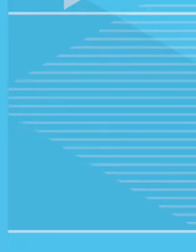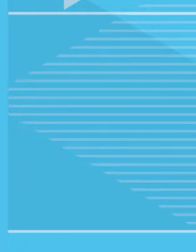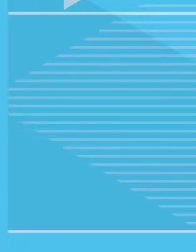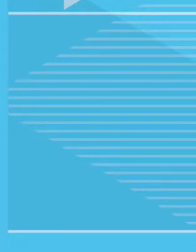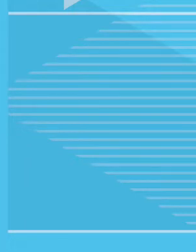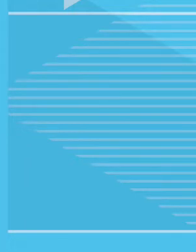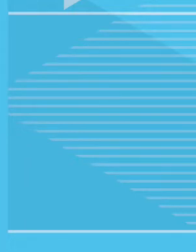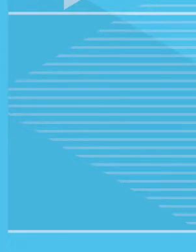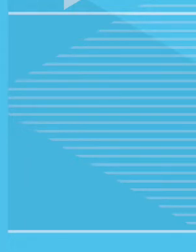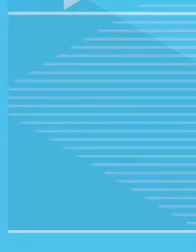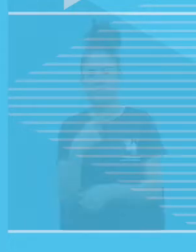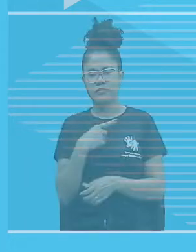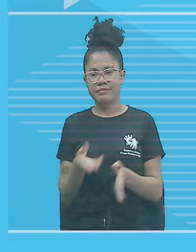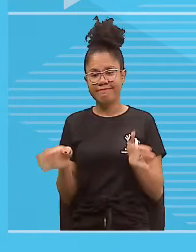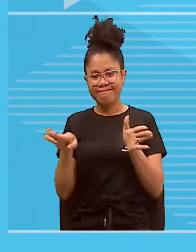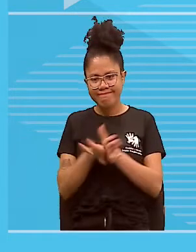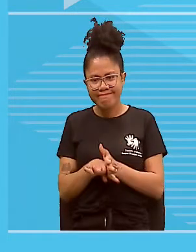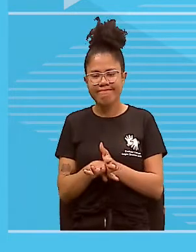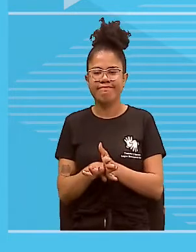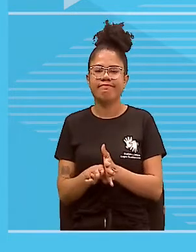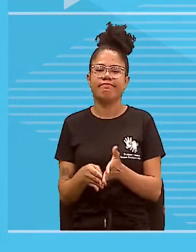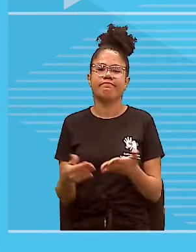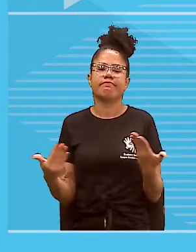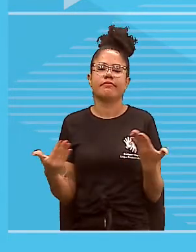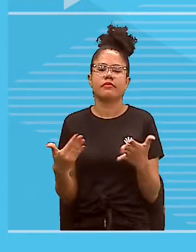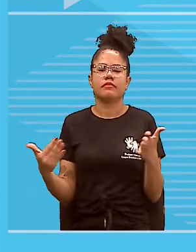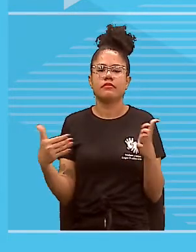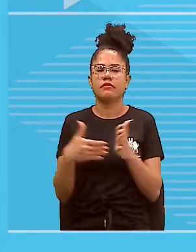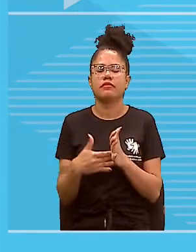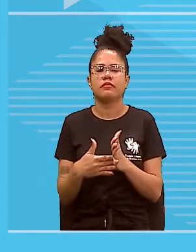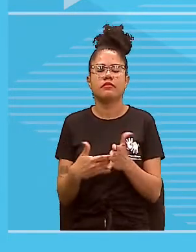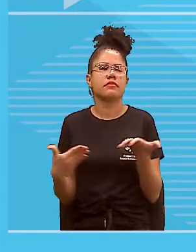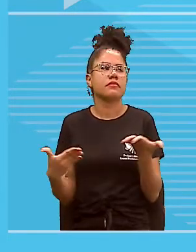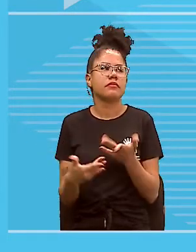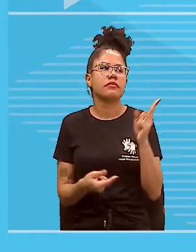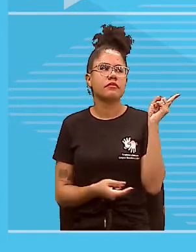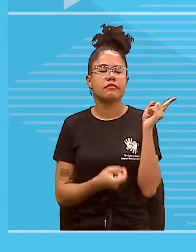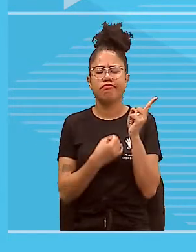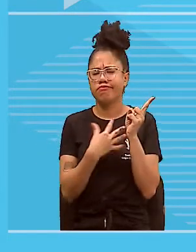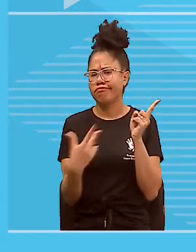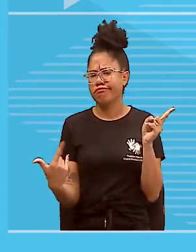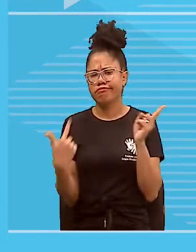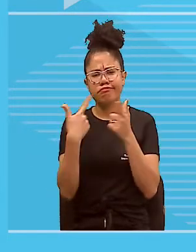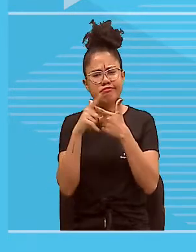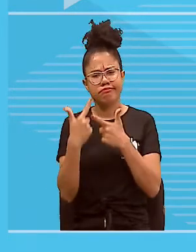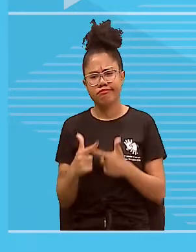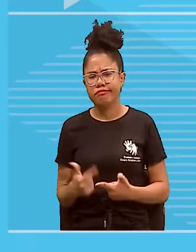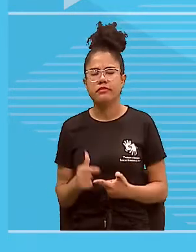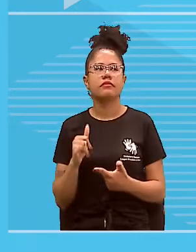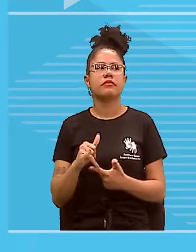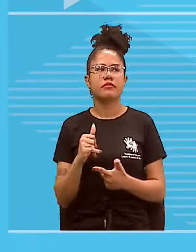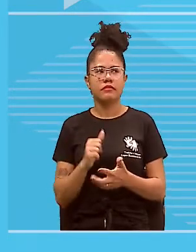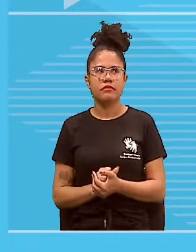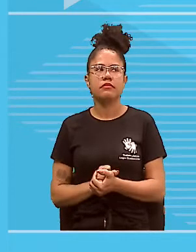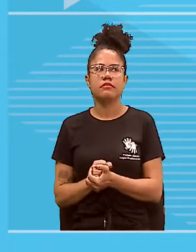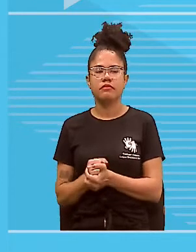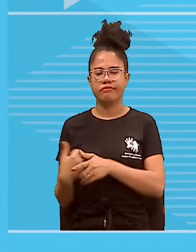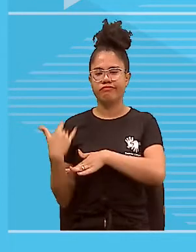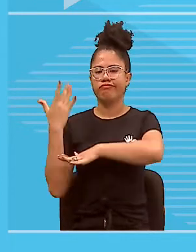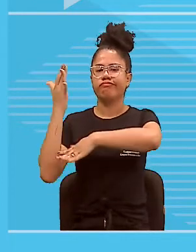Nós temos até hoje parte desses problemas citados aí quando você tem um crescimento urbano